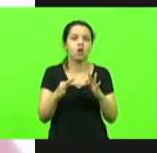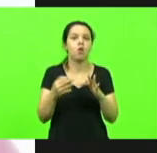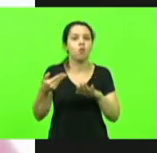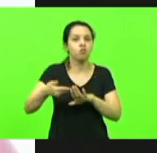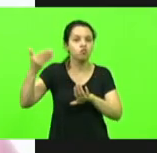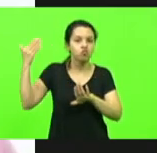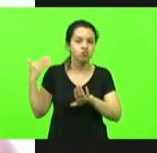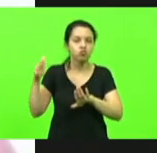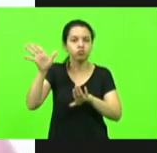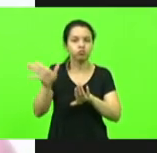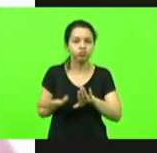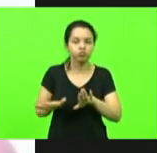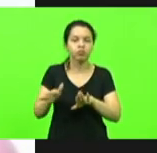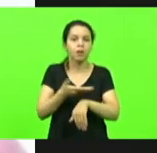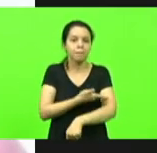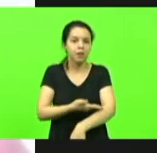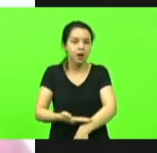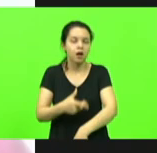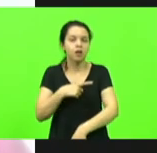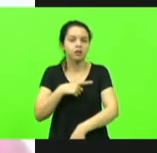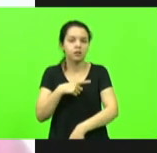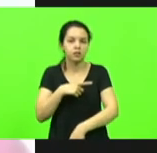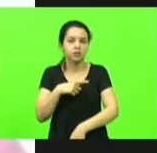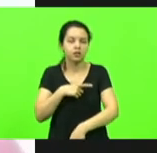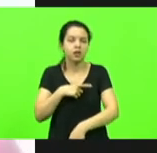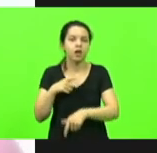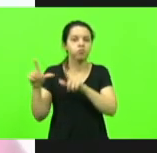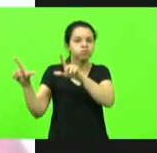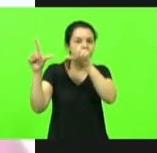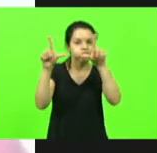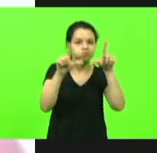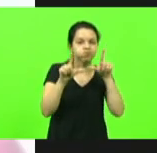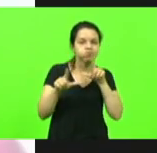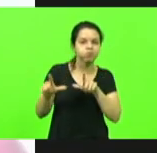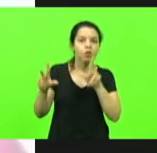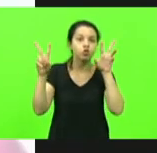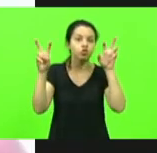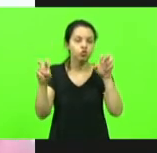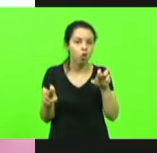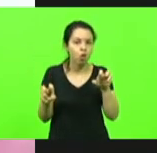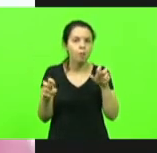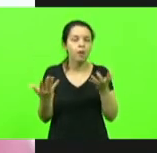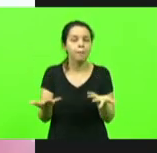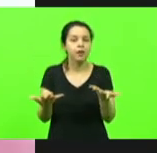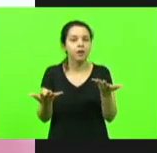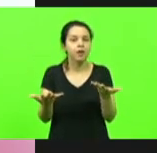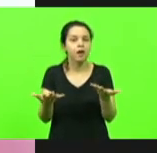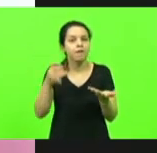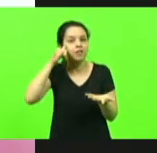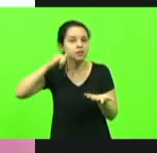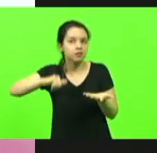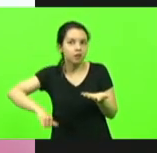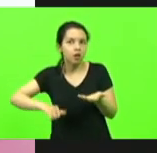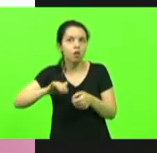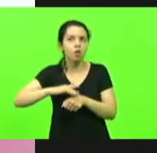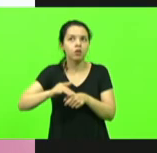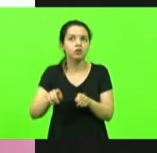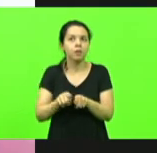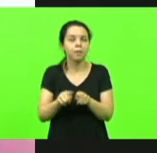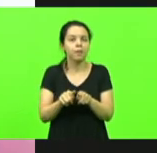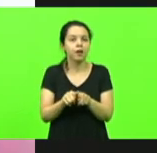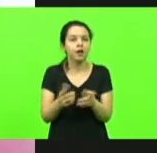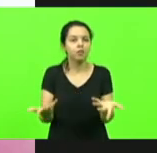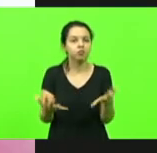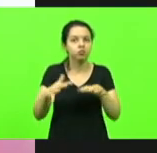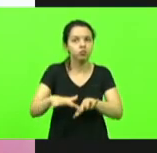tenho alguns quadros sobre a prevenção e a inclusão. Eu tenho um sinal, né, para a comunidade